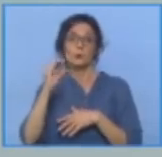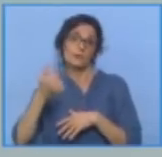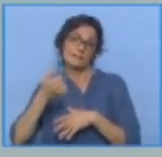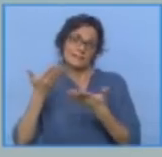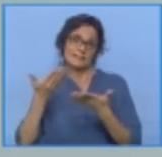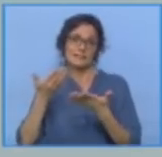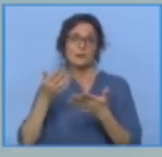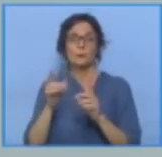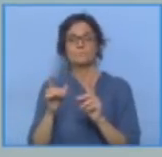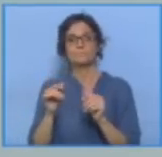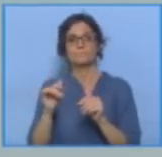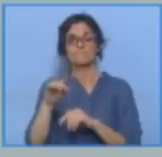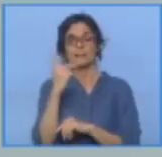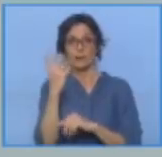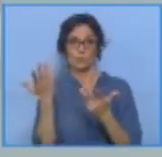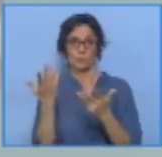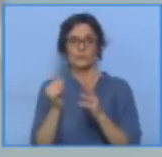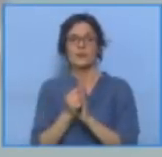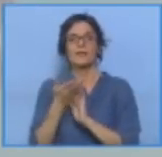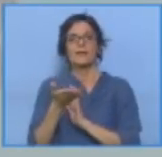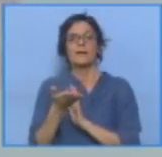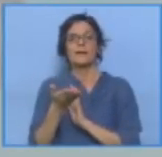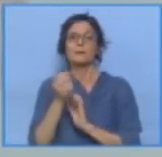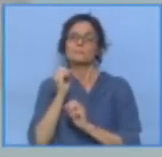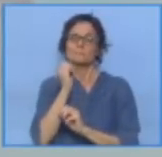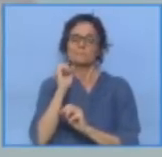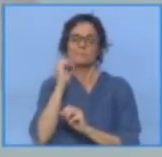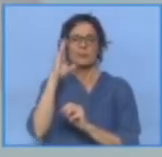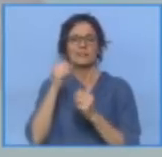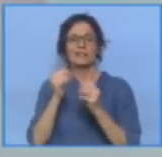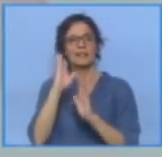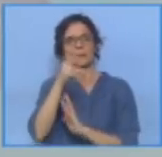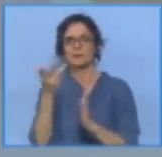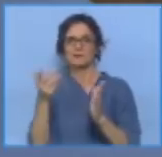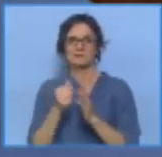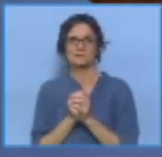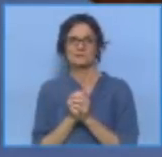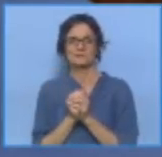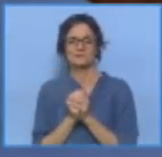para isso sintonizar a Antena 1. Tenha então uma muito boa tarde e até amanhã, se Deus quiser.